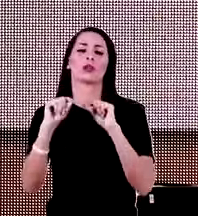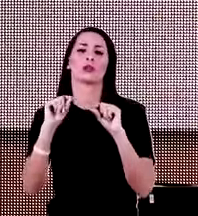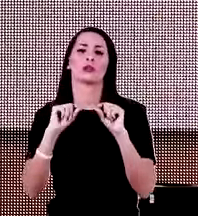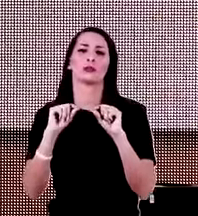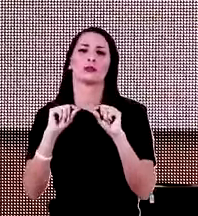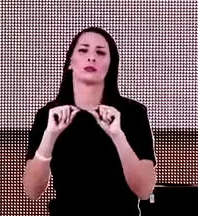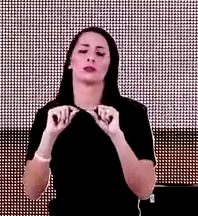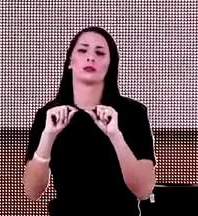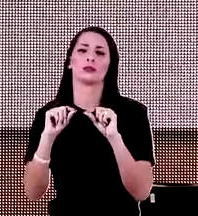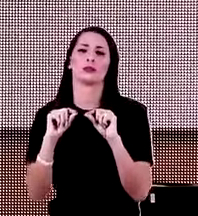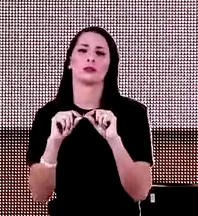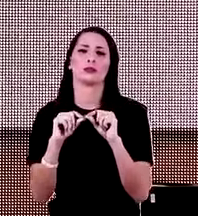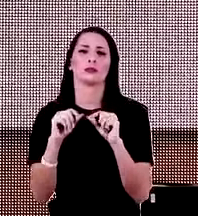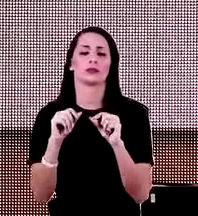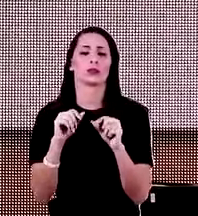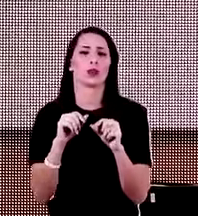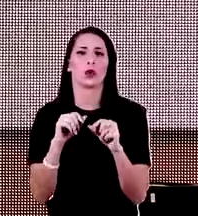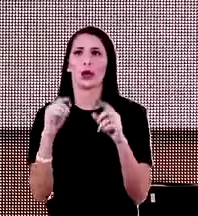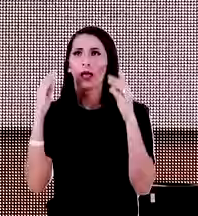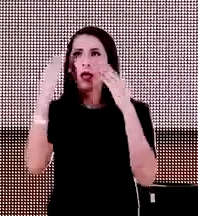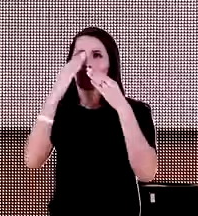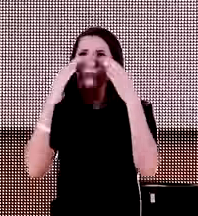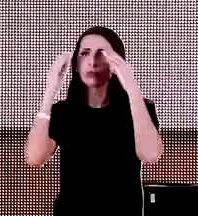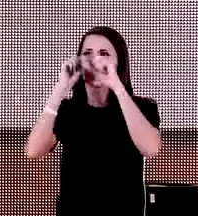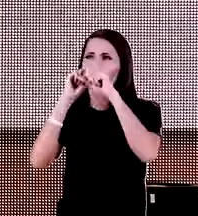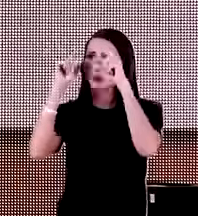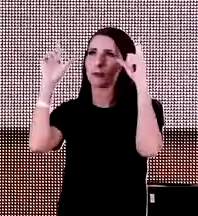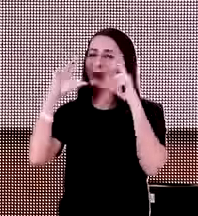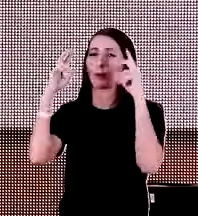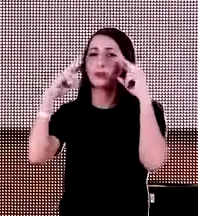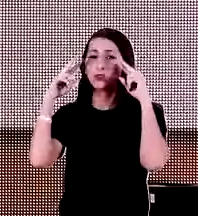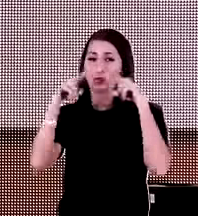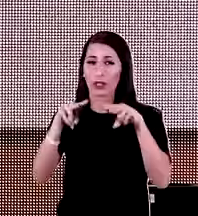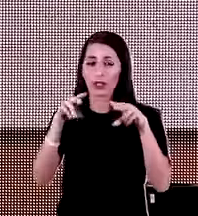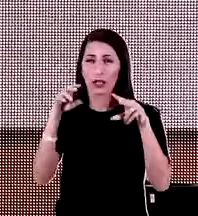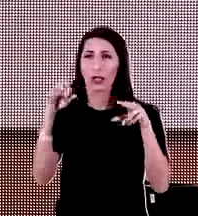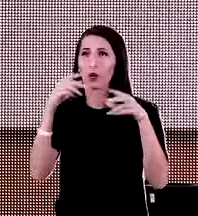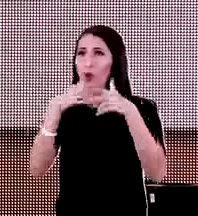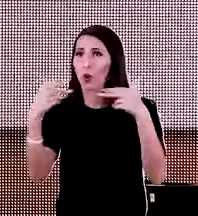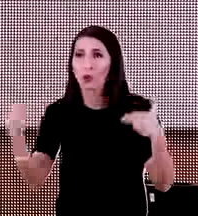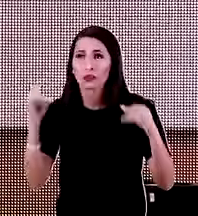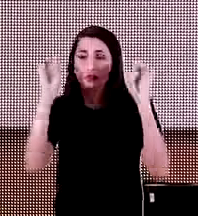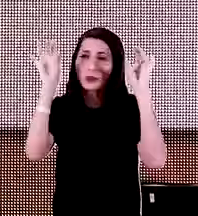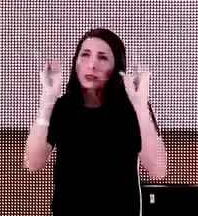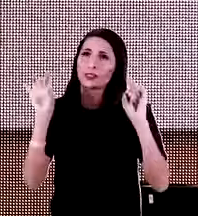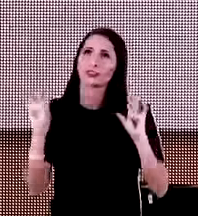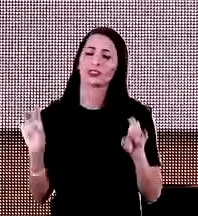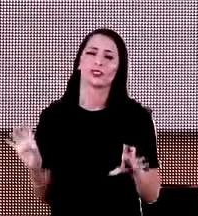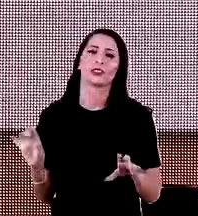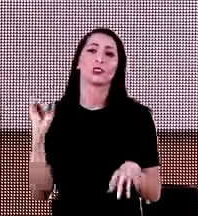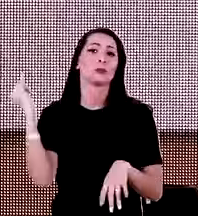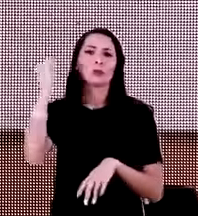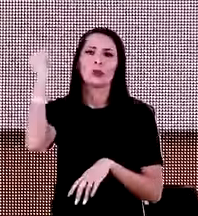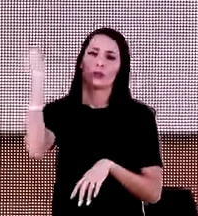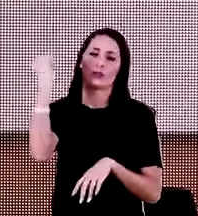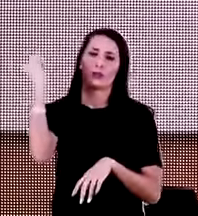uma bucha para lavar os nossos olhos, para fazer a gente enxergar o que a gente não está conseguindo enxergar. Sabe, a gente nunca foi